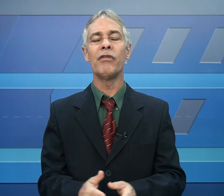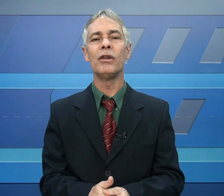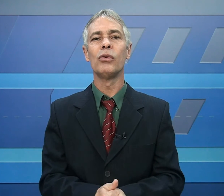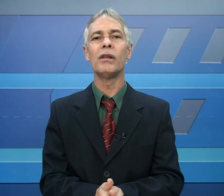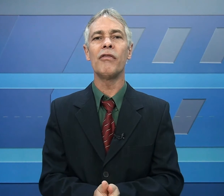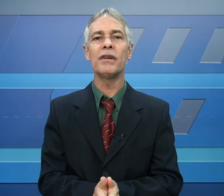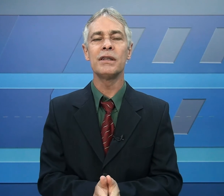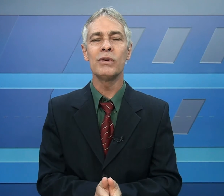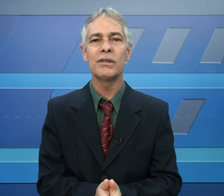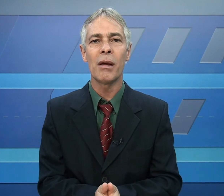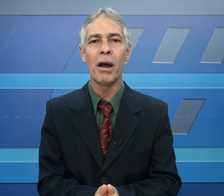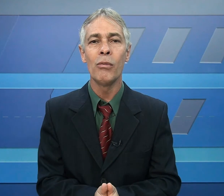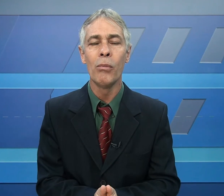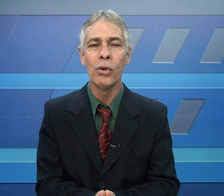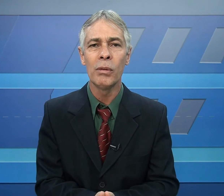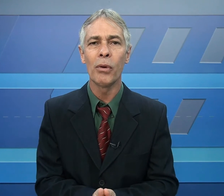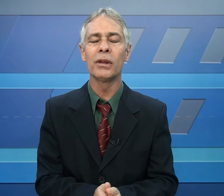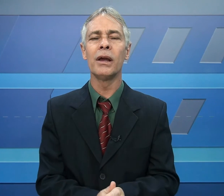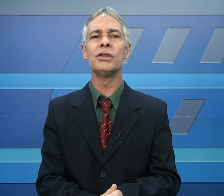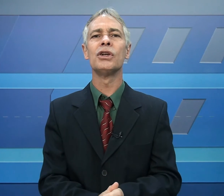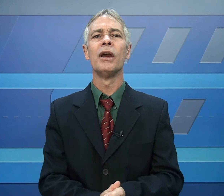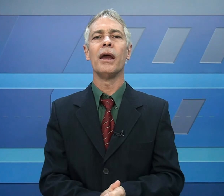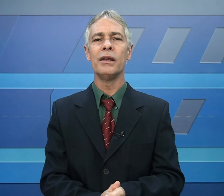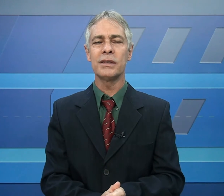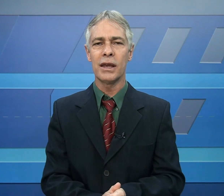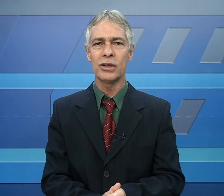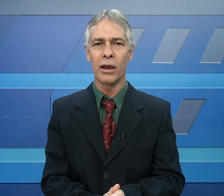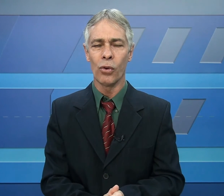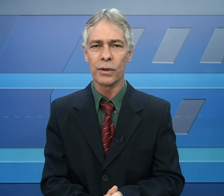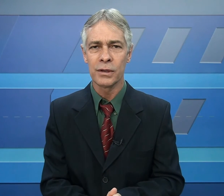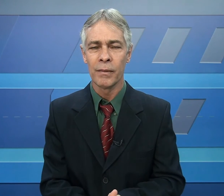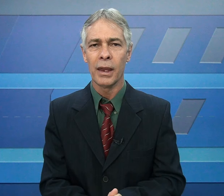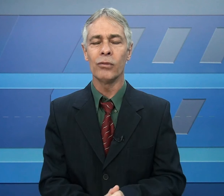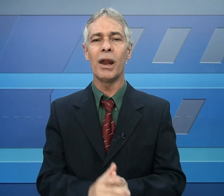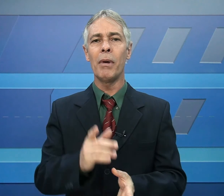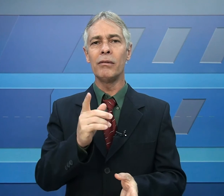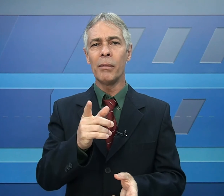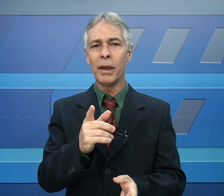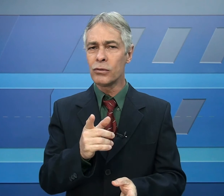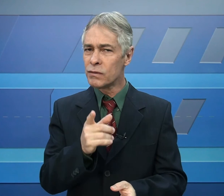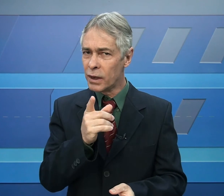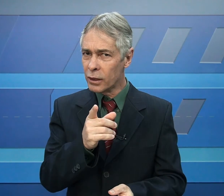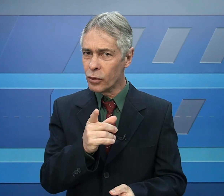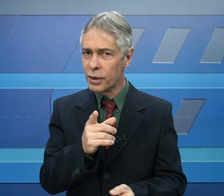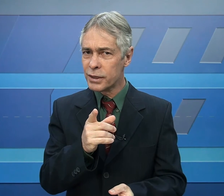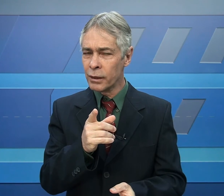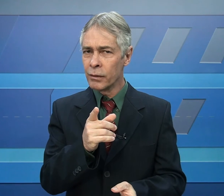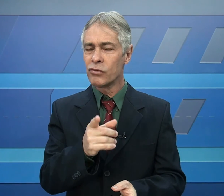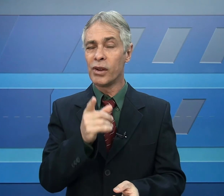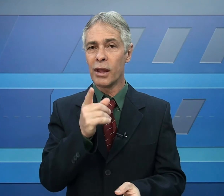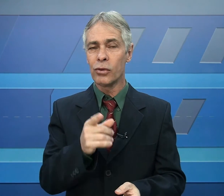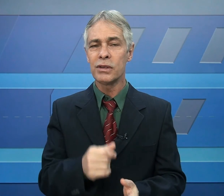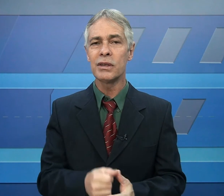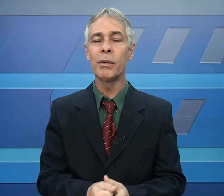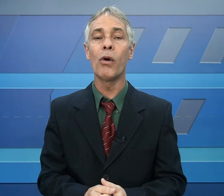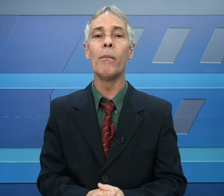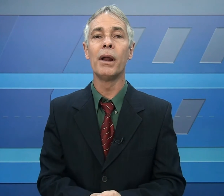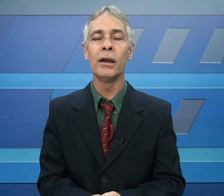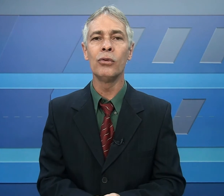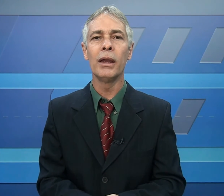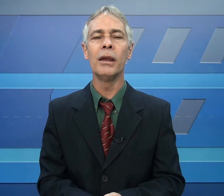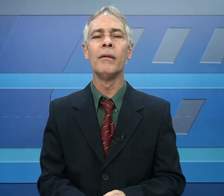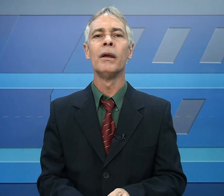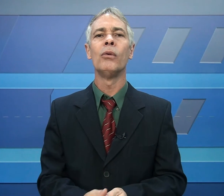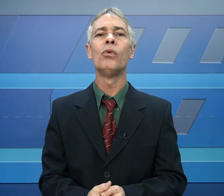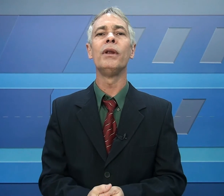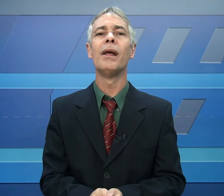a prefeitura está fazendo esse trabalho muito importante em Sete Lagoas. É um trabalho também dos vereadores, hein? Os vereadores sempre